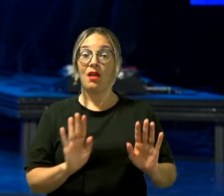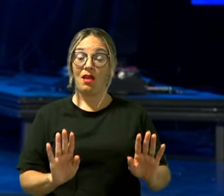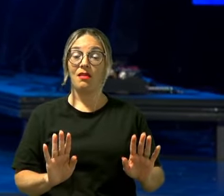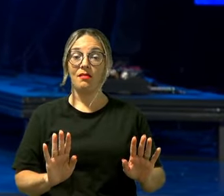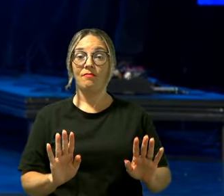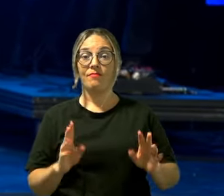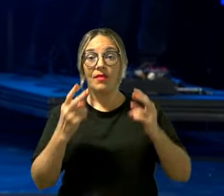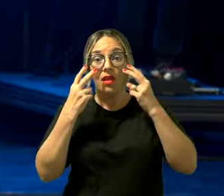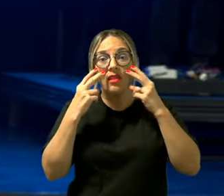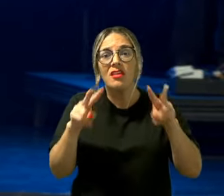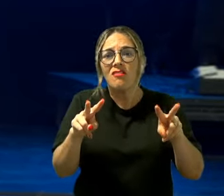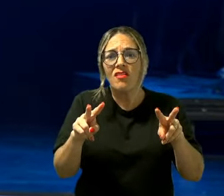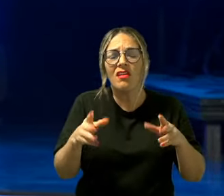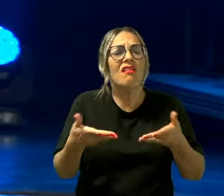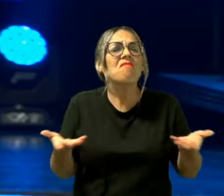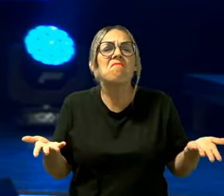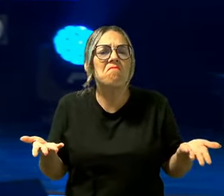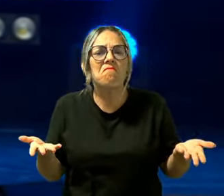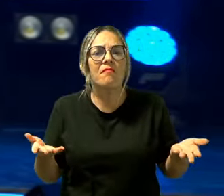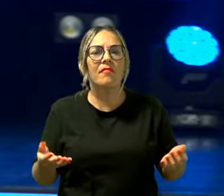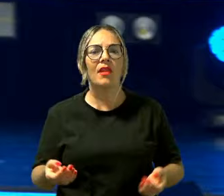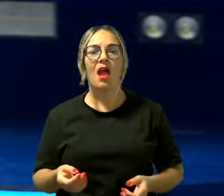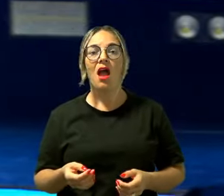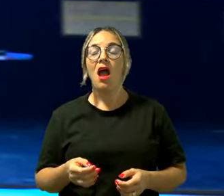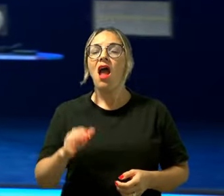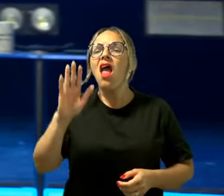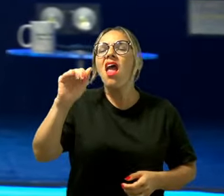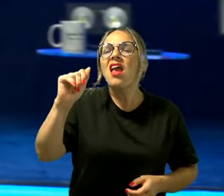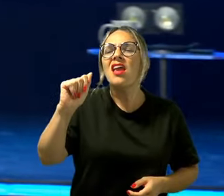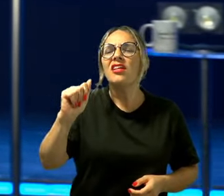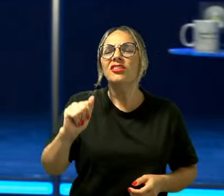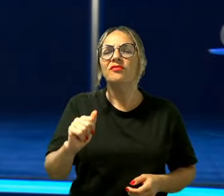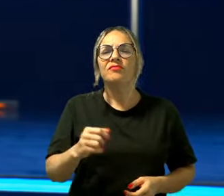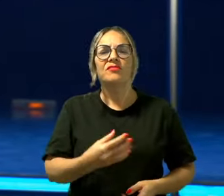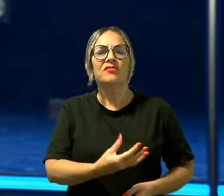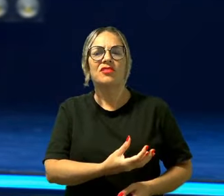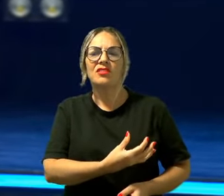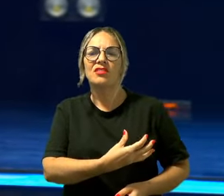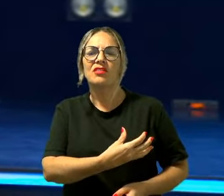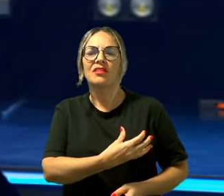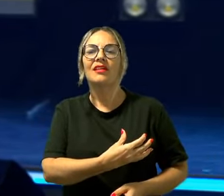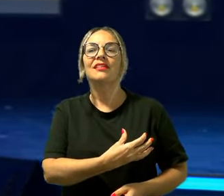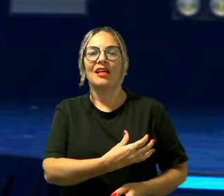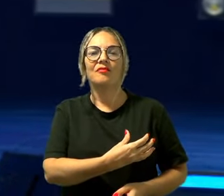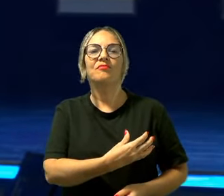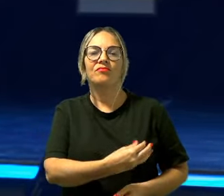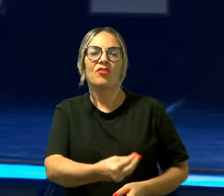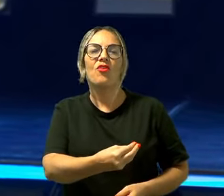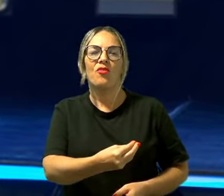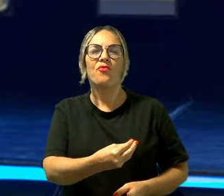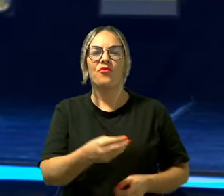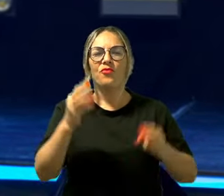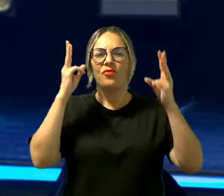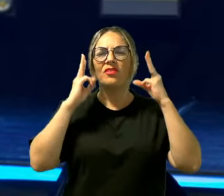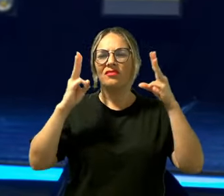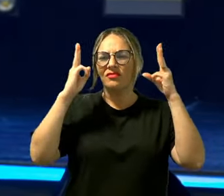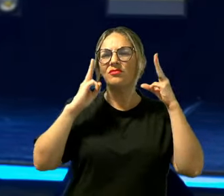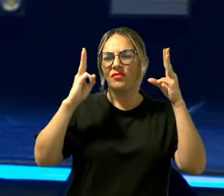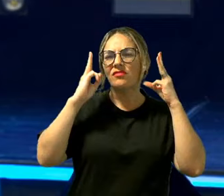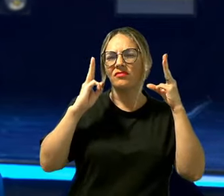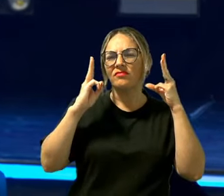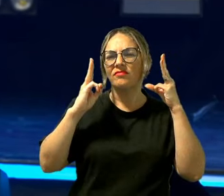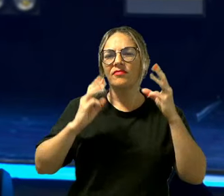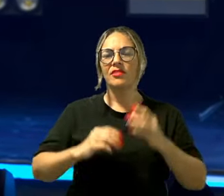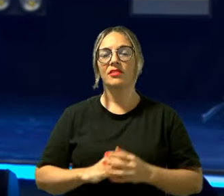ver quem é, se tem alguém aí para poder amamentar. Aí a irmã de Moisés, a irmã de Moisés está lá e fala: olha, tem